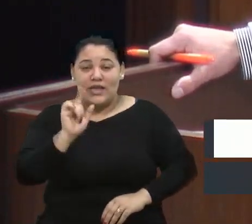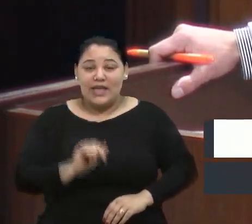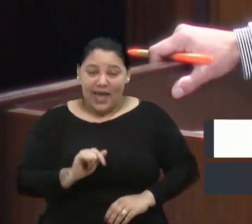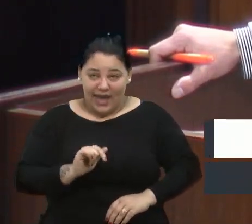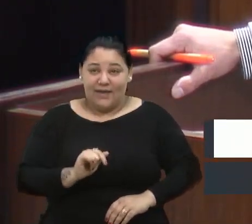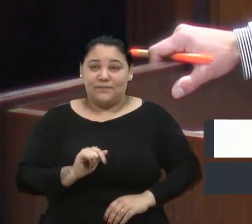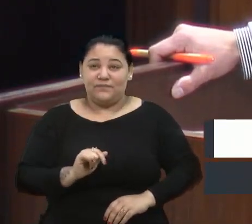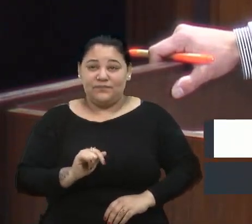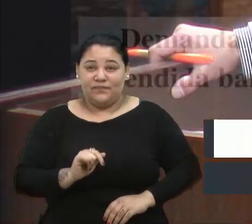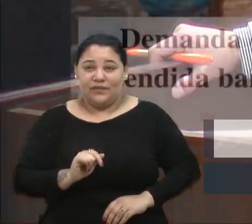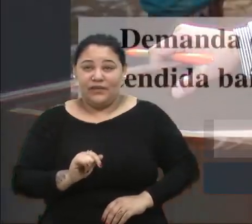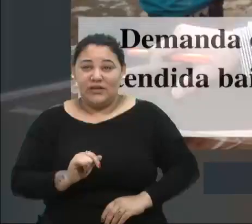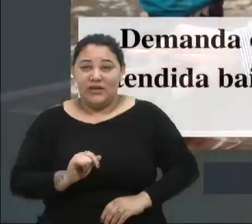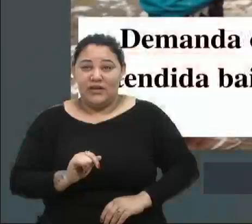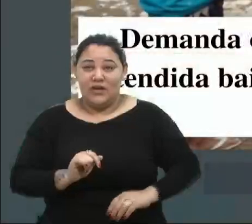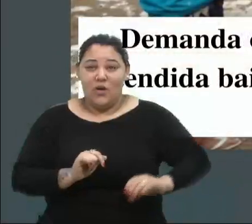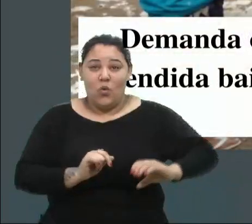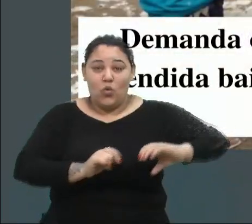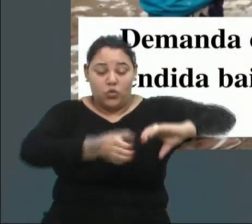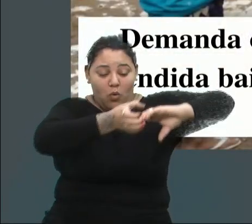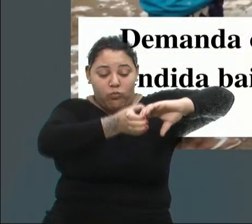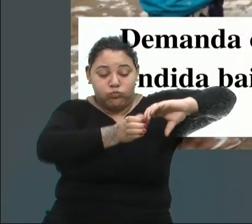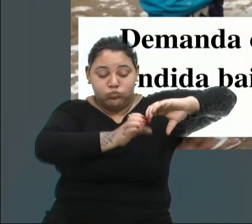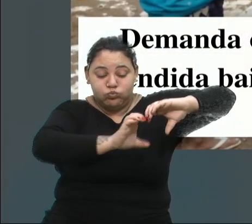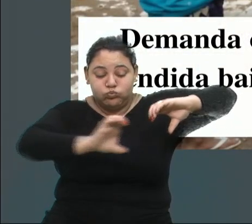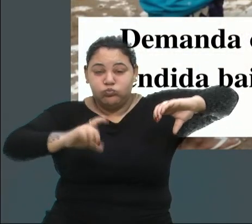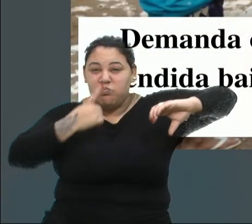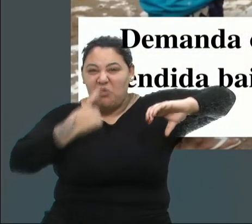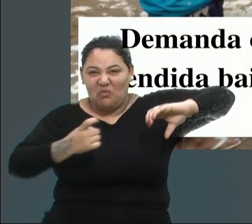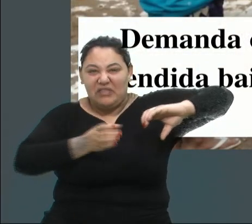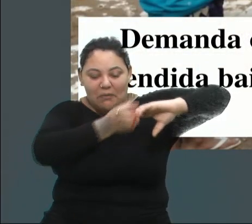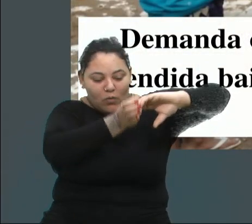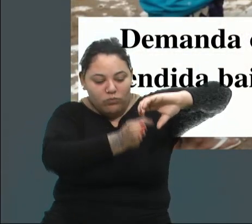colocação de tubulação de rede de esgoto.